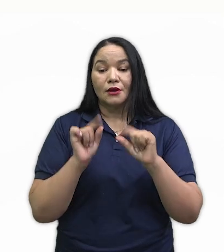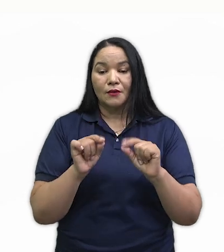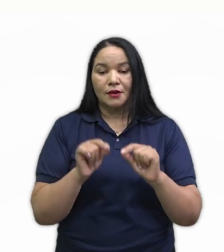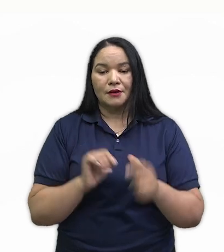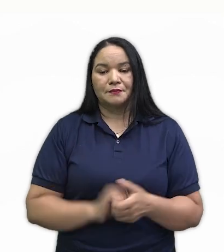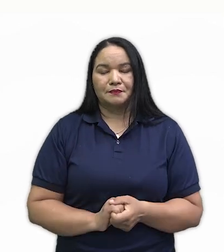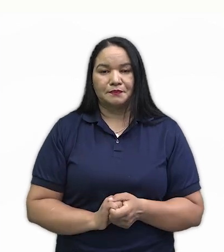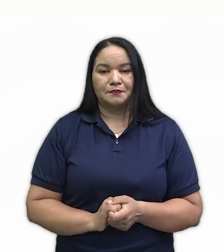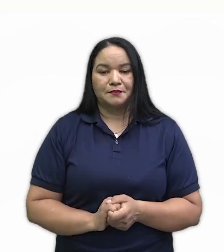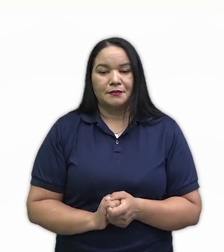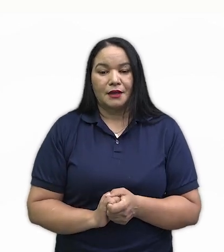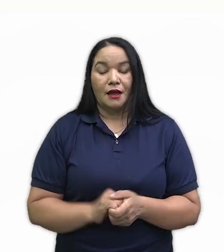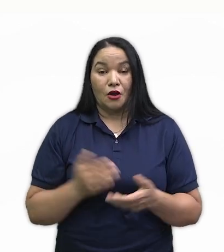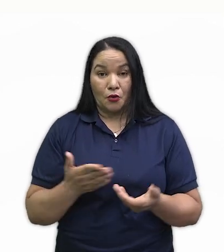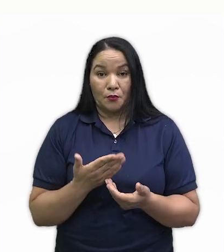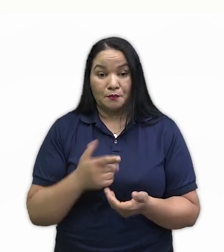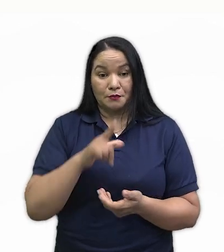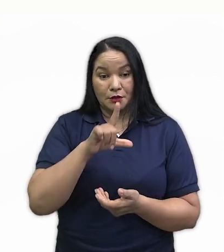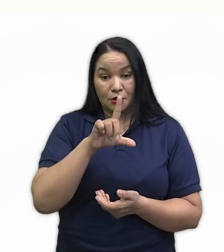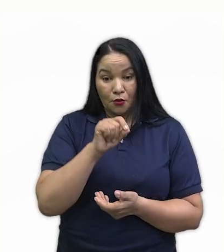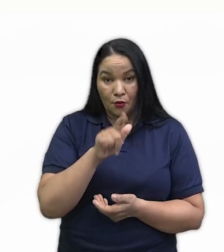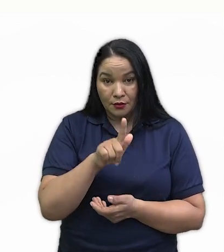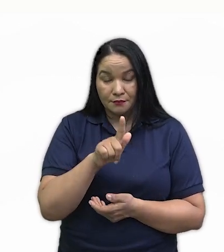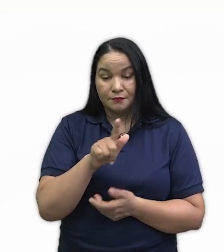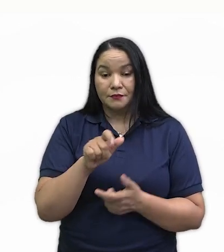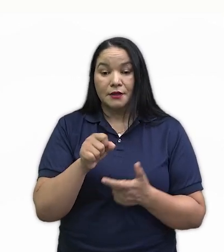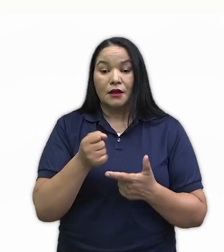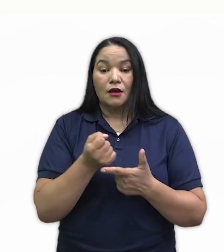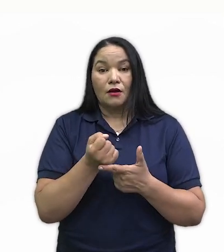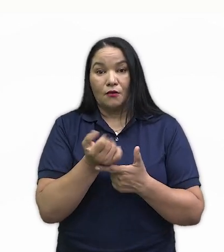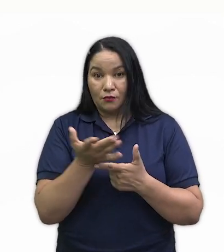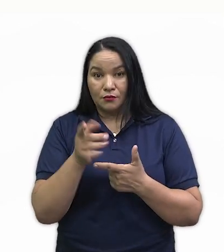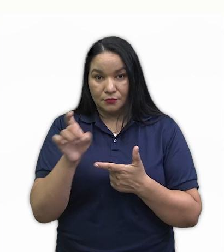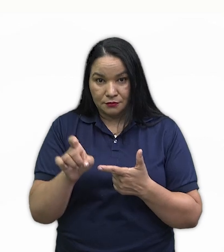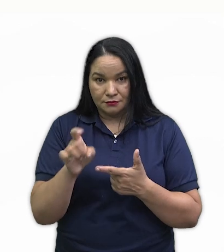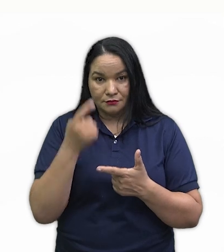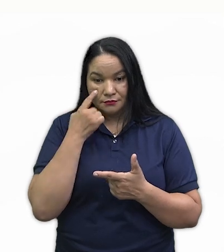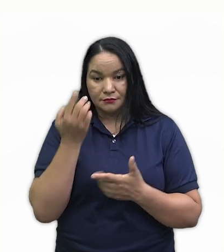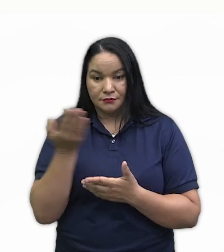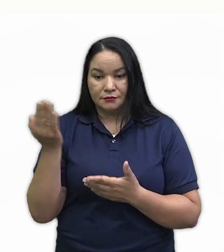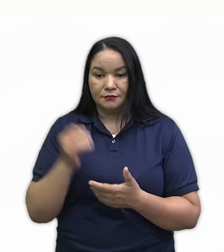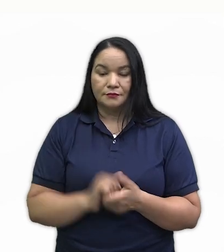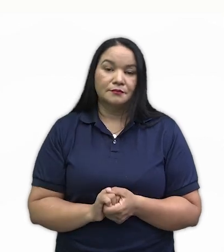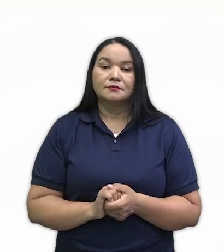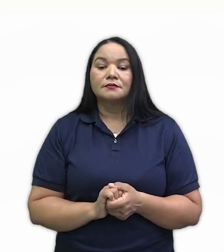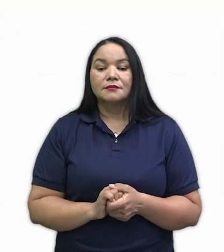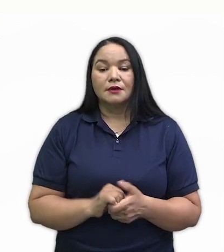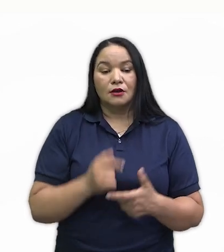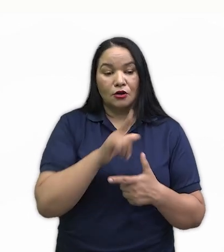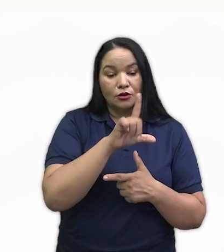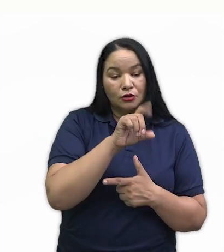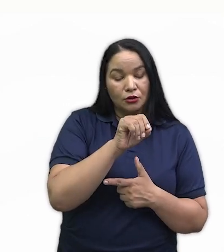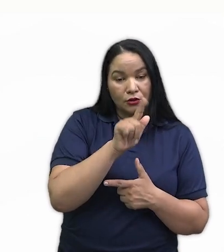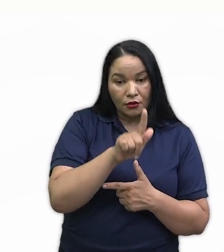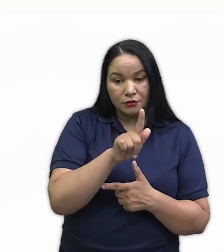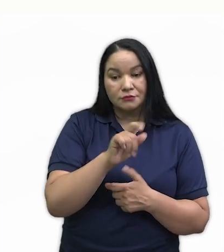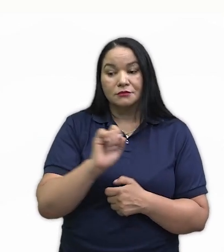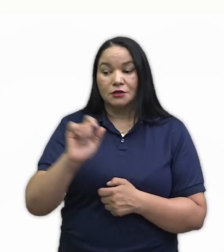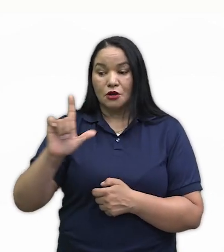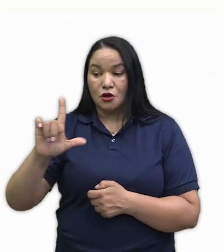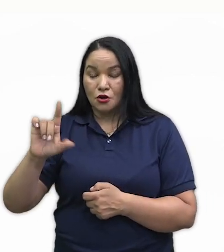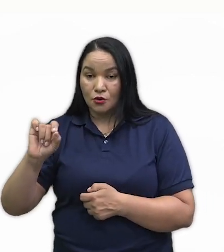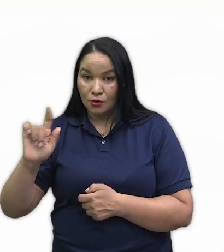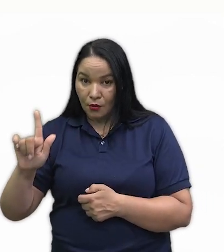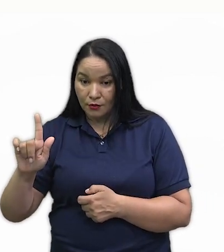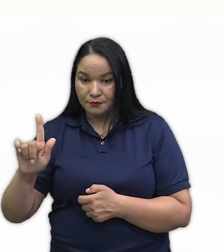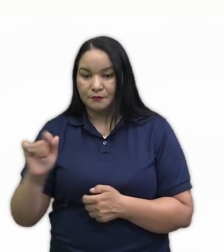vou colocar o logaritmo decimal, ou seja, o log, dos dois lados da igualdade. Lembre-se